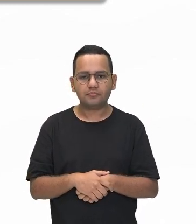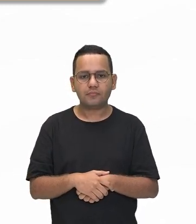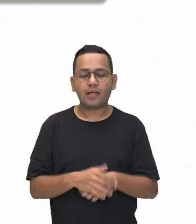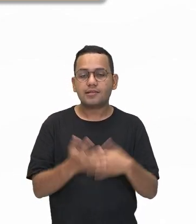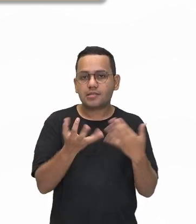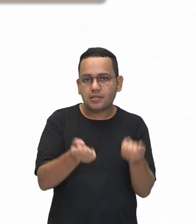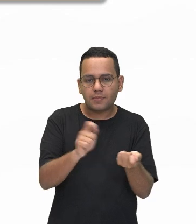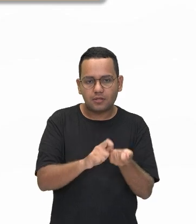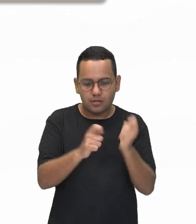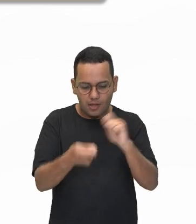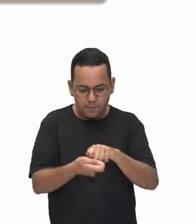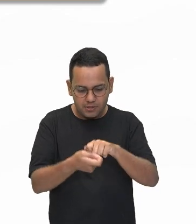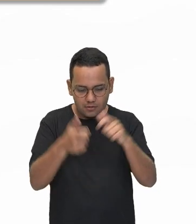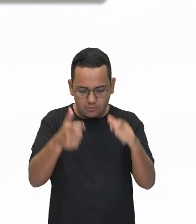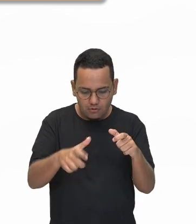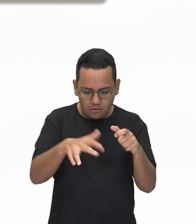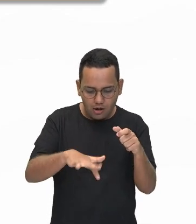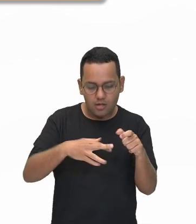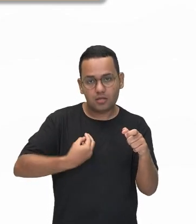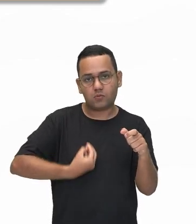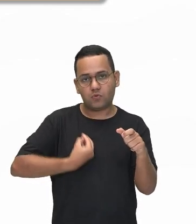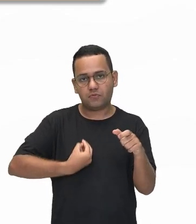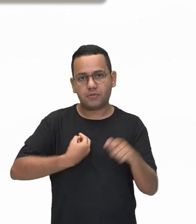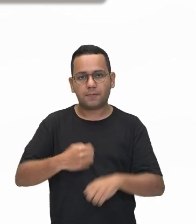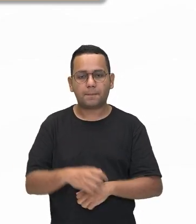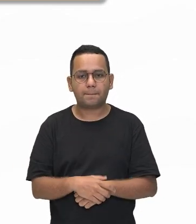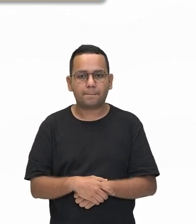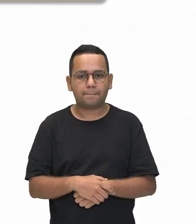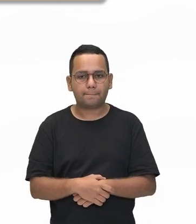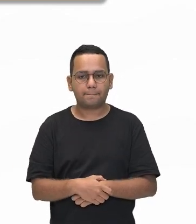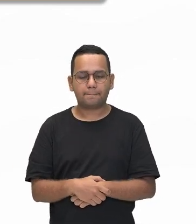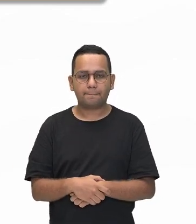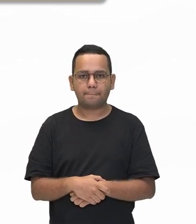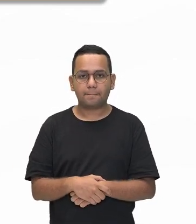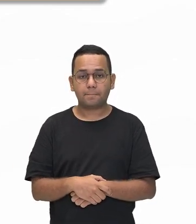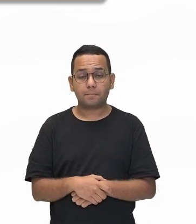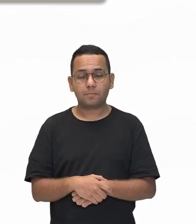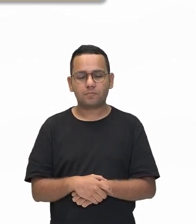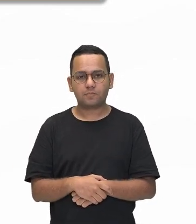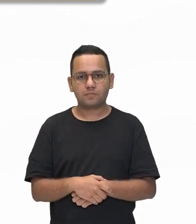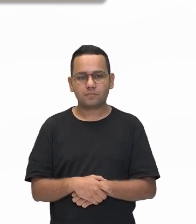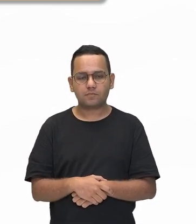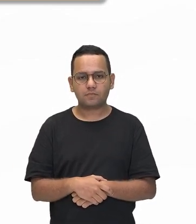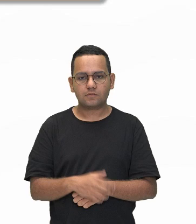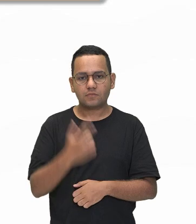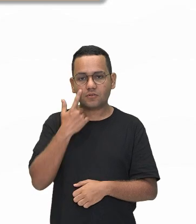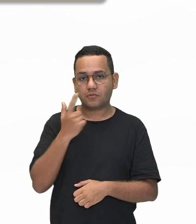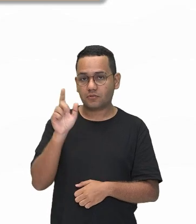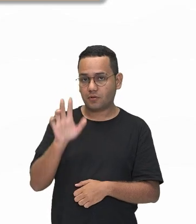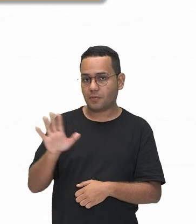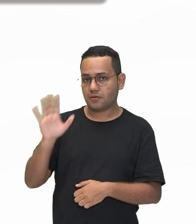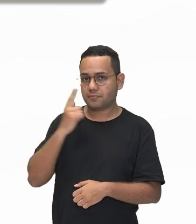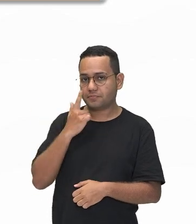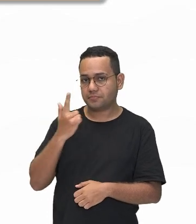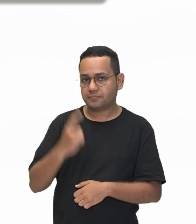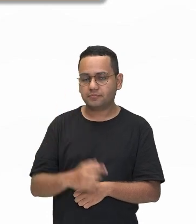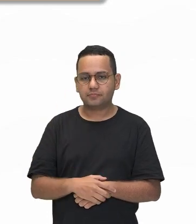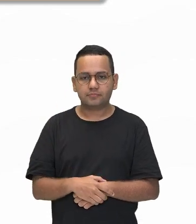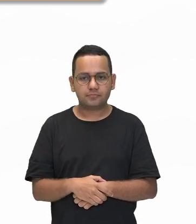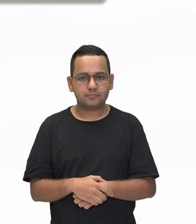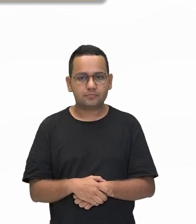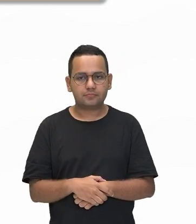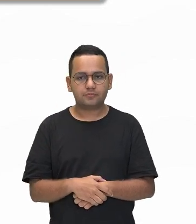aptidão de um organismo em seu ambiente. E aí nós temos que os camelos, eles são